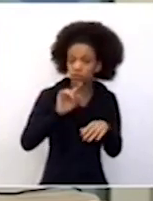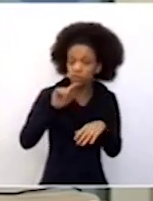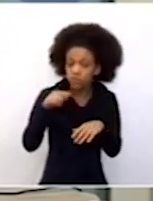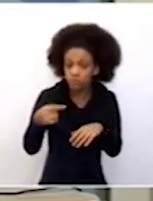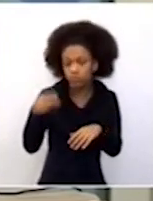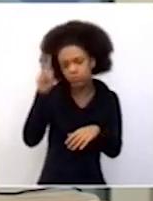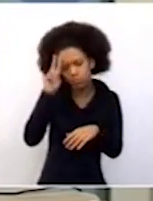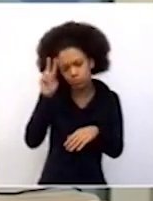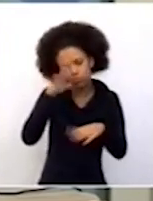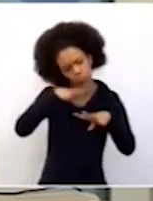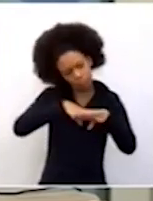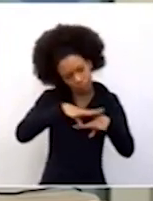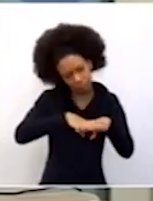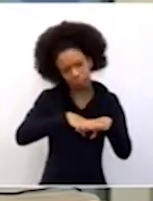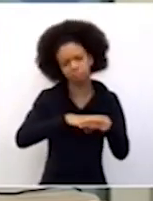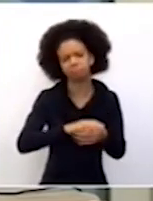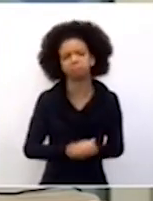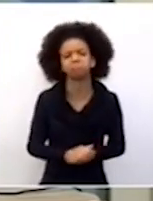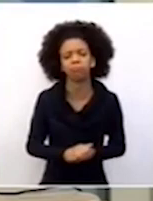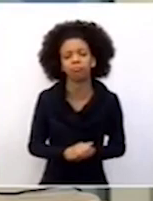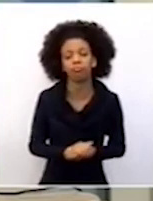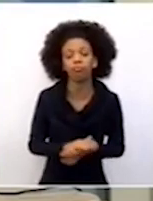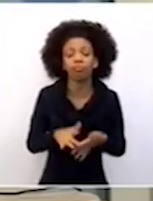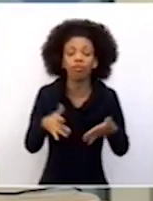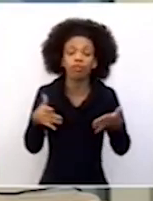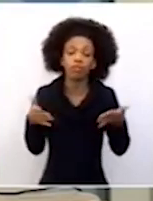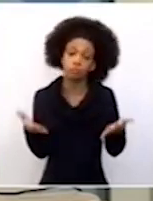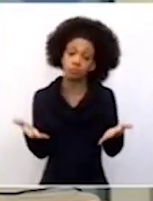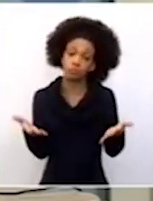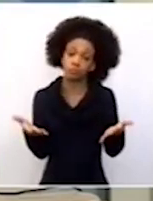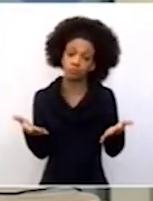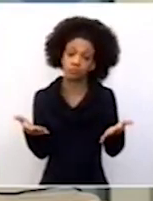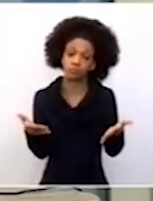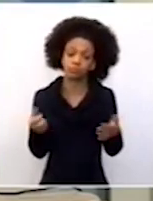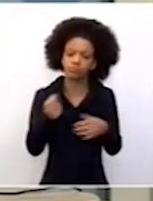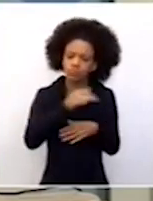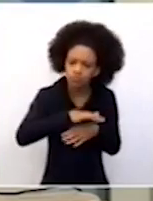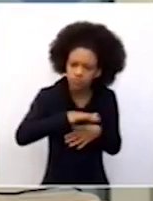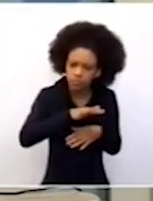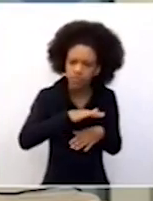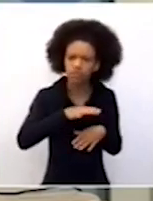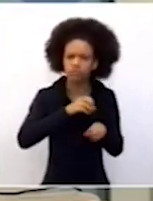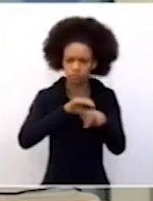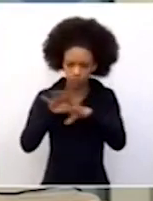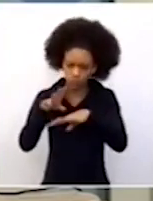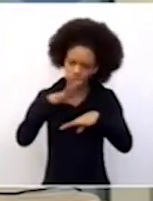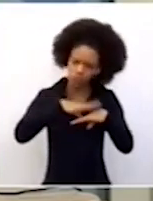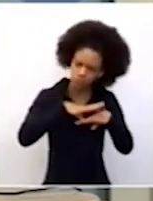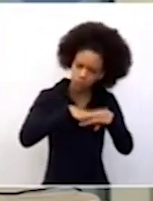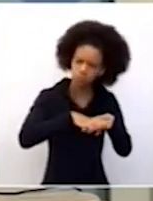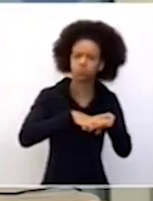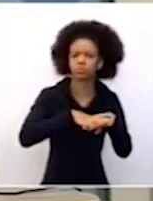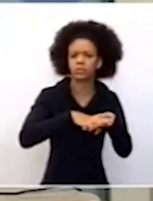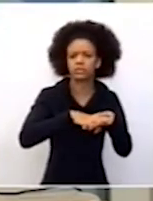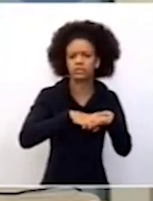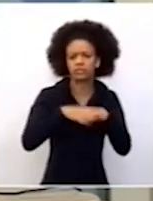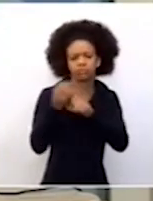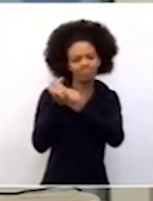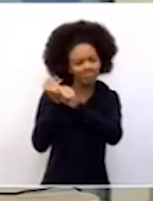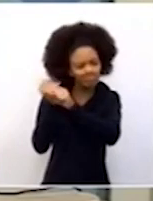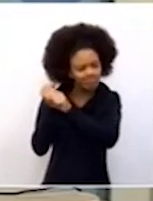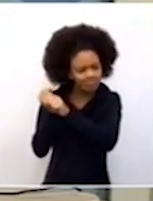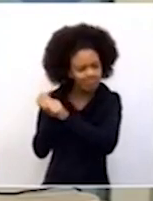da educação matemática, né? Bem, essa área aqui da educação matemática que há muito tempo